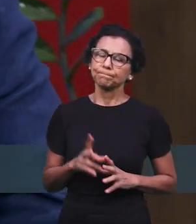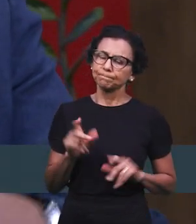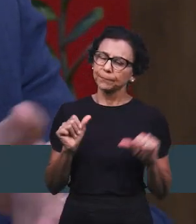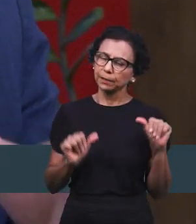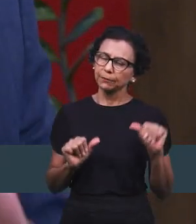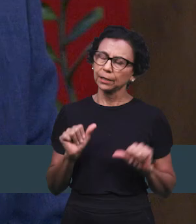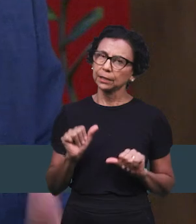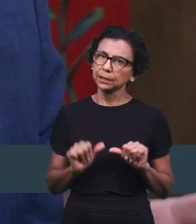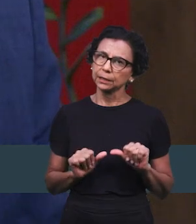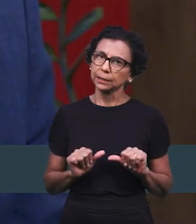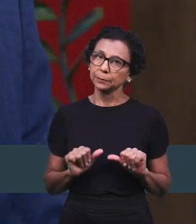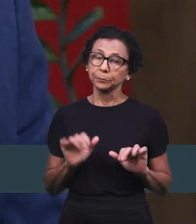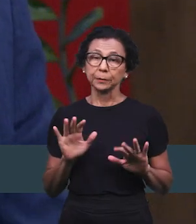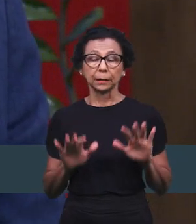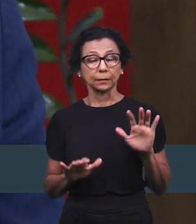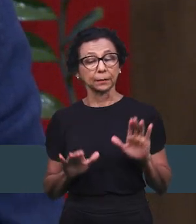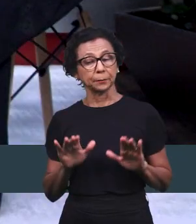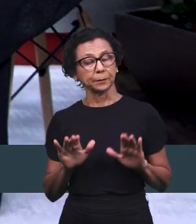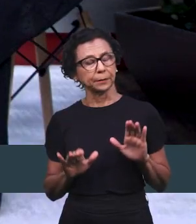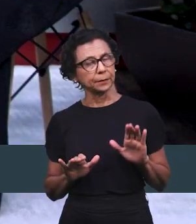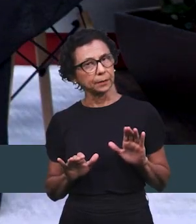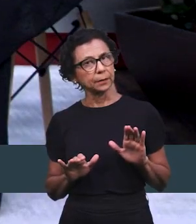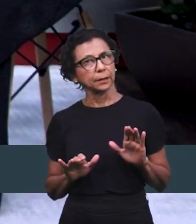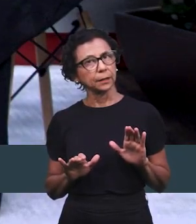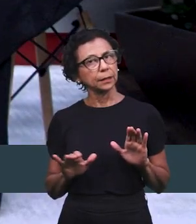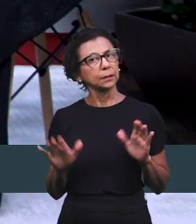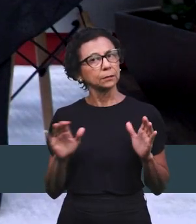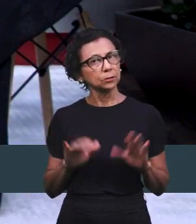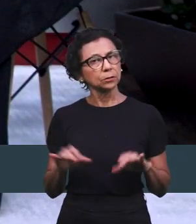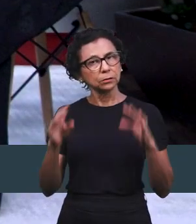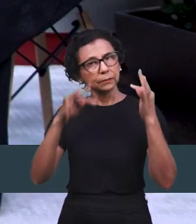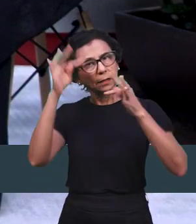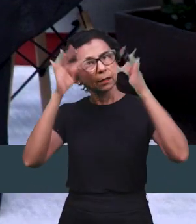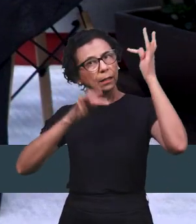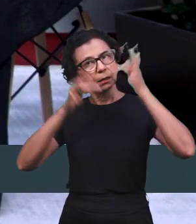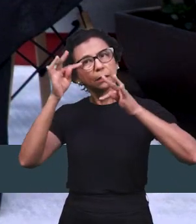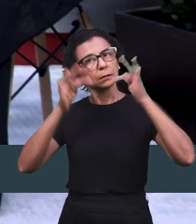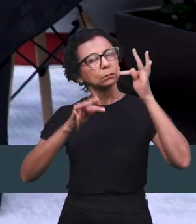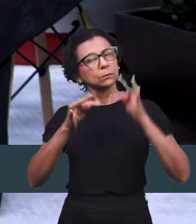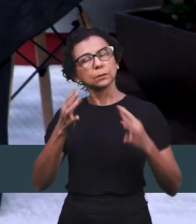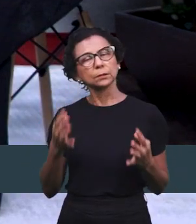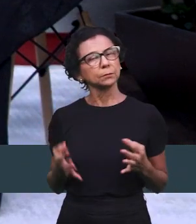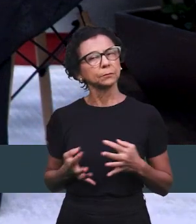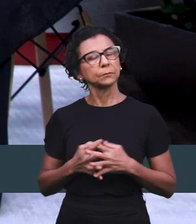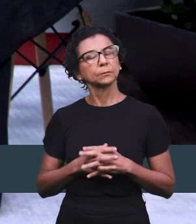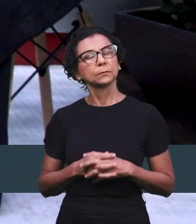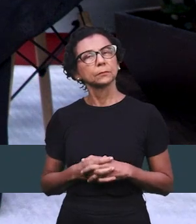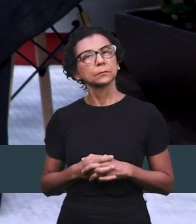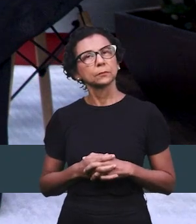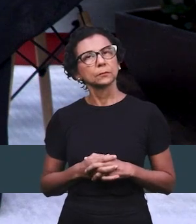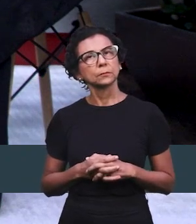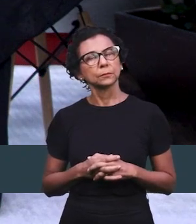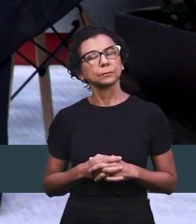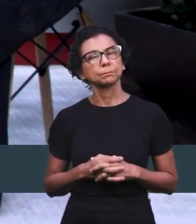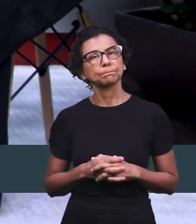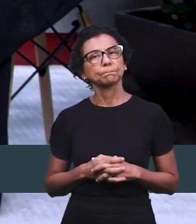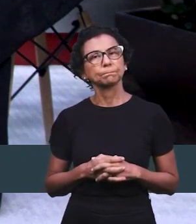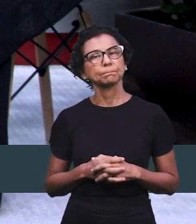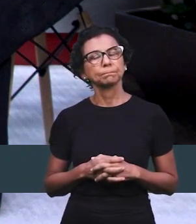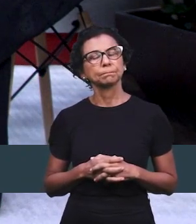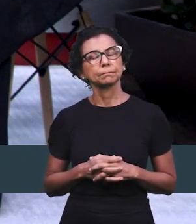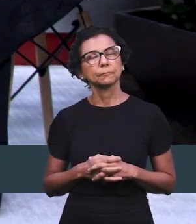gente vai eliminar da onde está vindo, né? Então, a gente precisa entender da onde que essa doença está surgindo. Então, maravilha. Agora falar um pouquinho